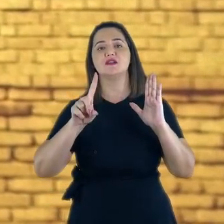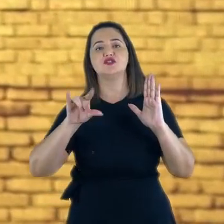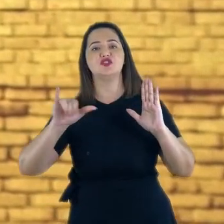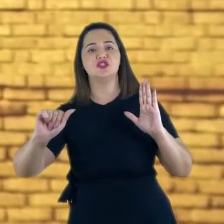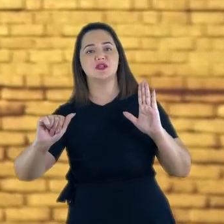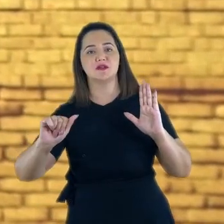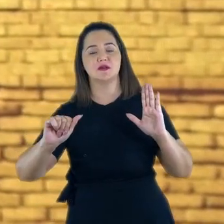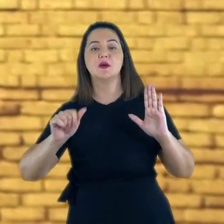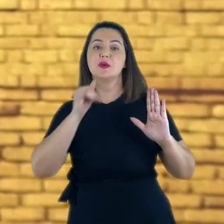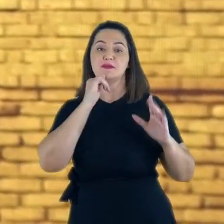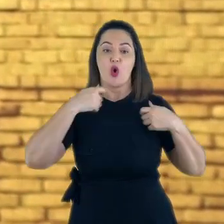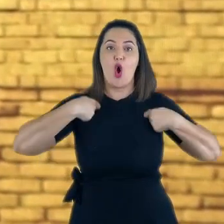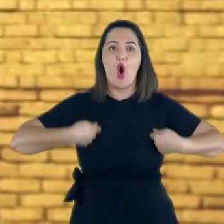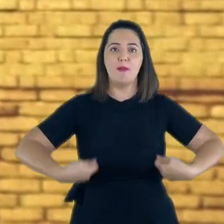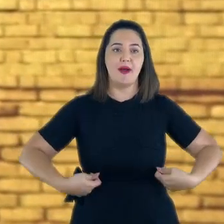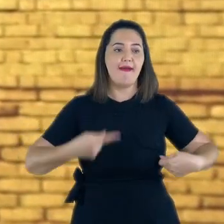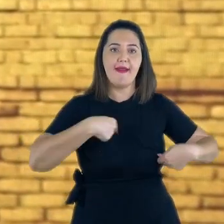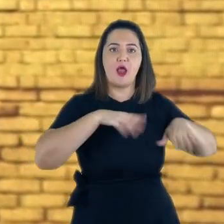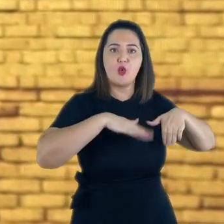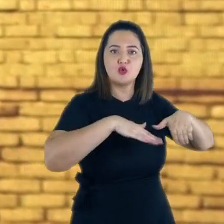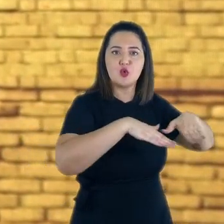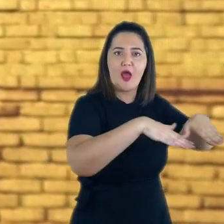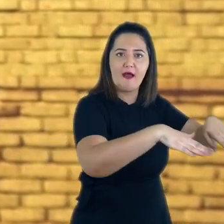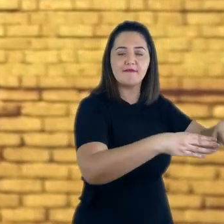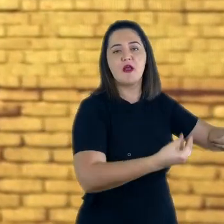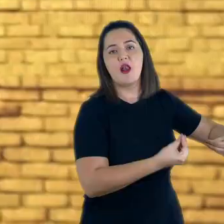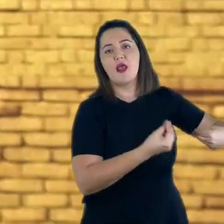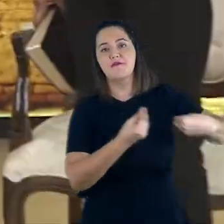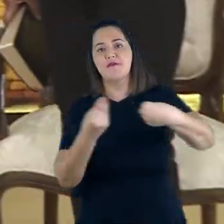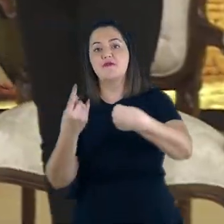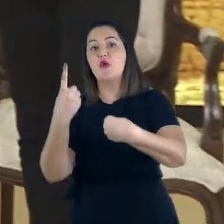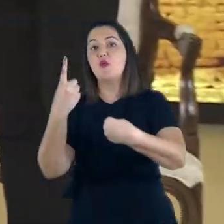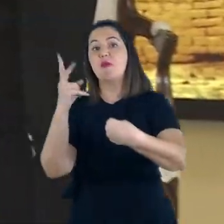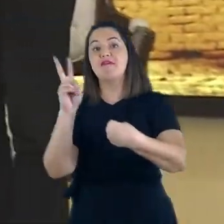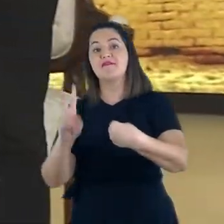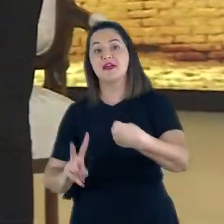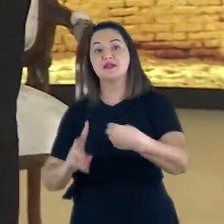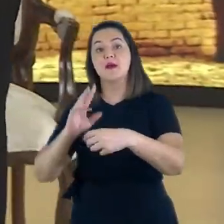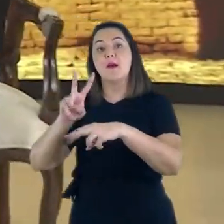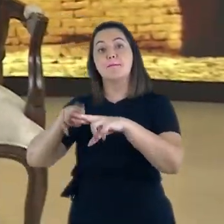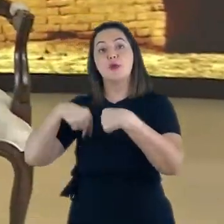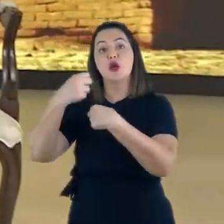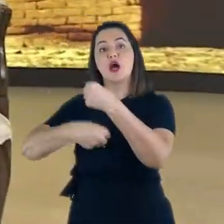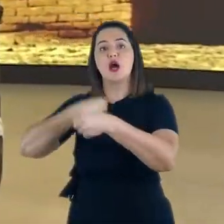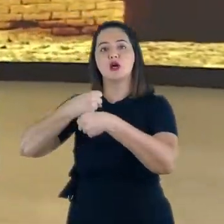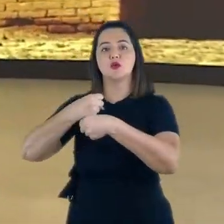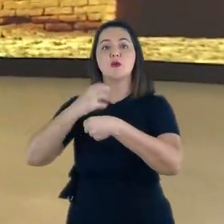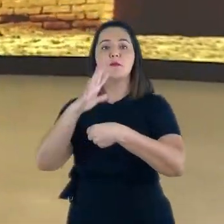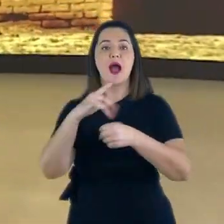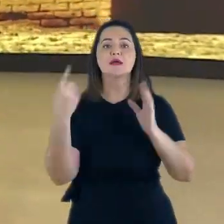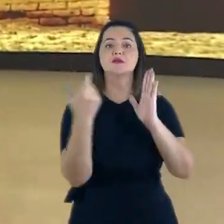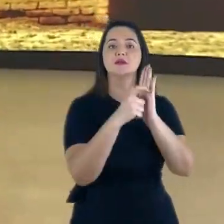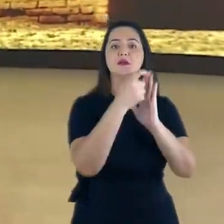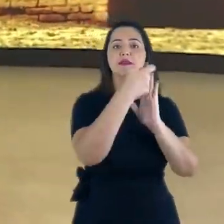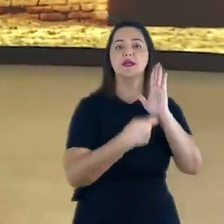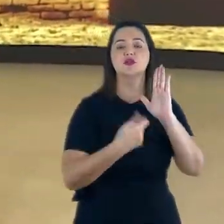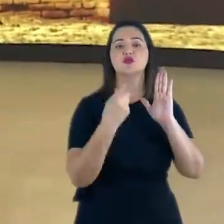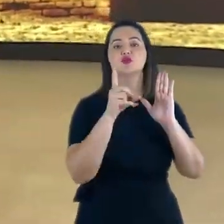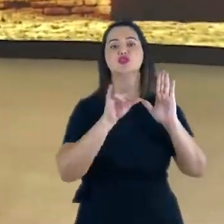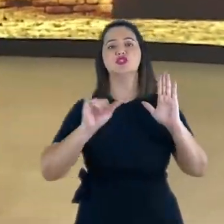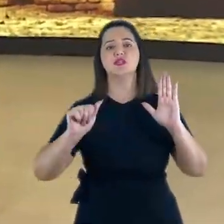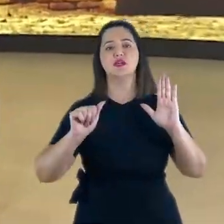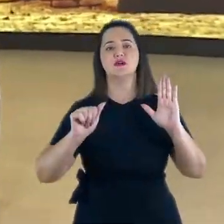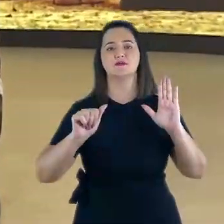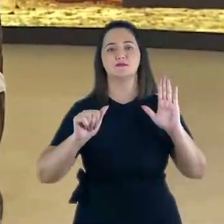para ele. Confira aí em 1 Samuel capítulo 2, versículo 19. Um sacrifício anual, em 1 Samuel